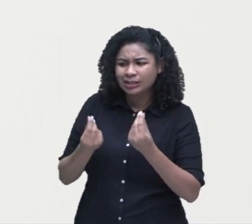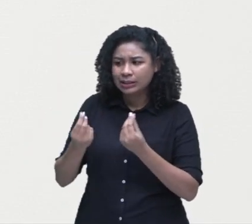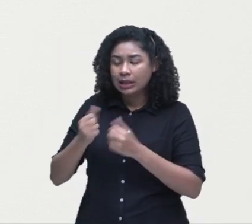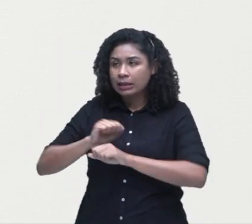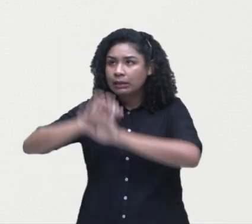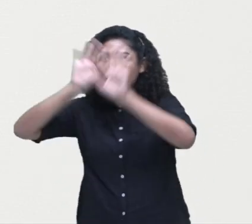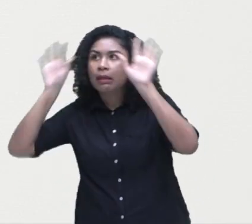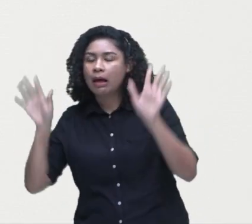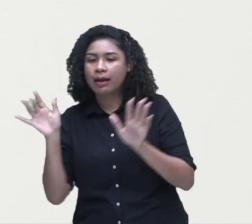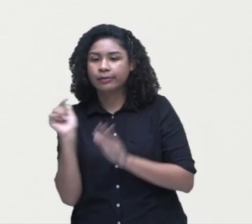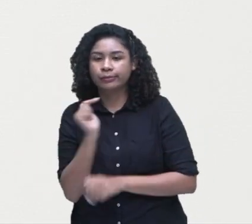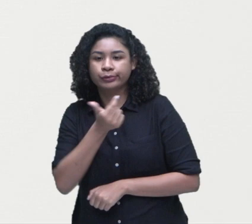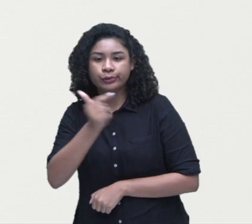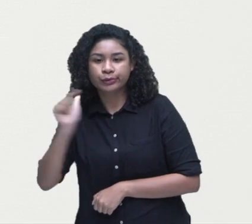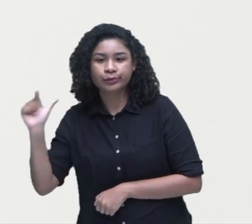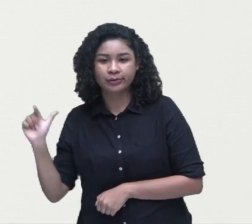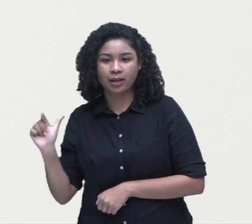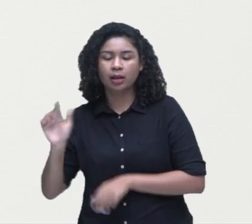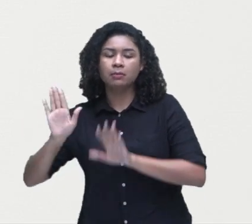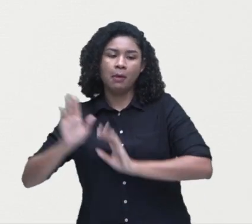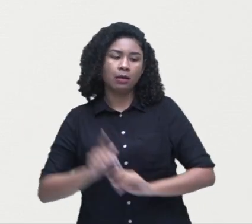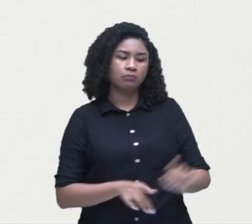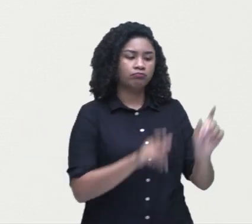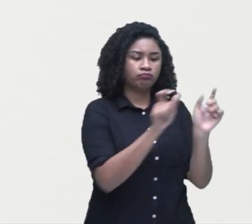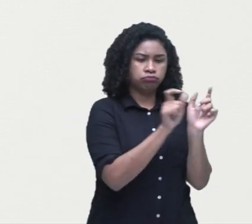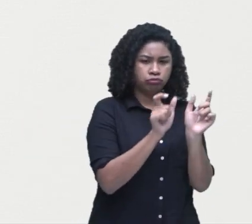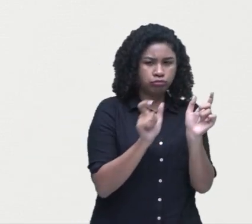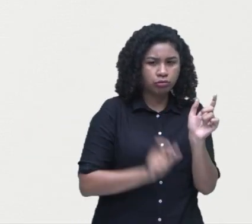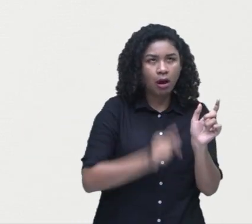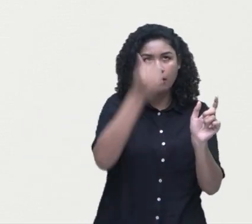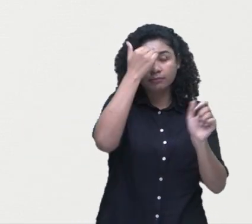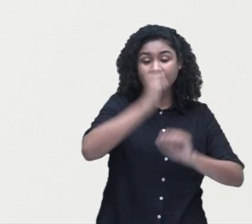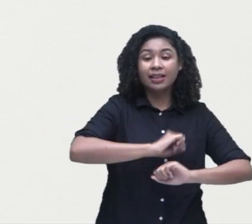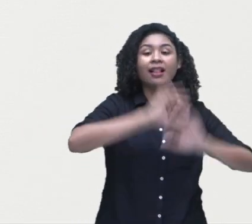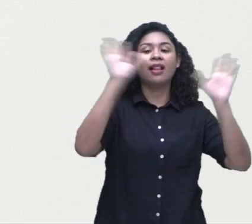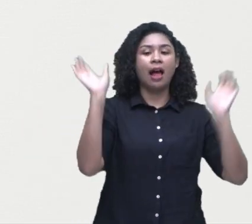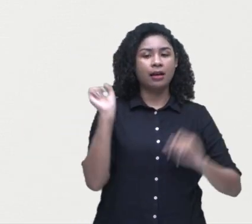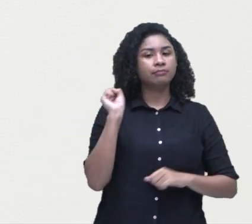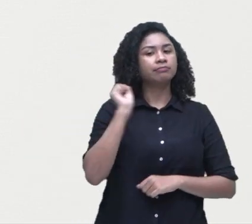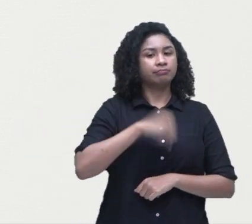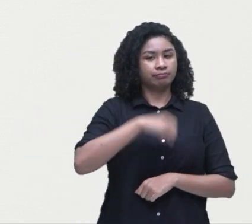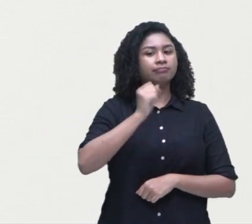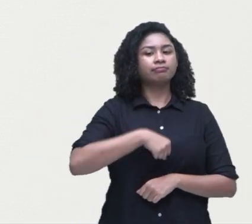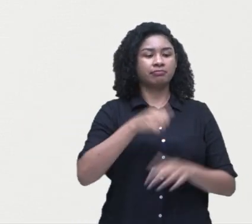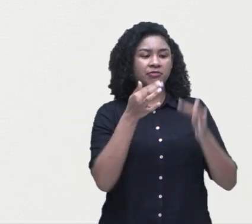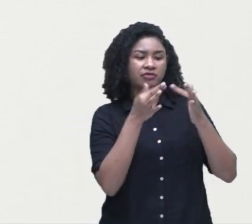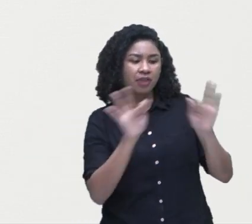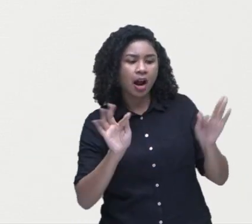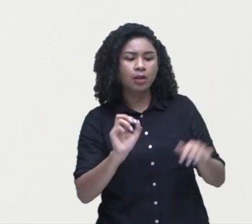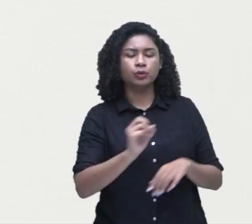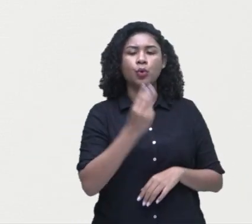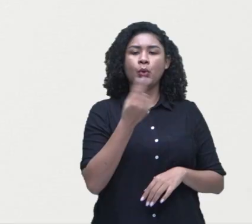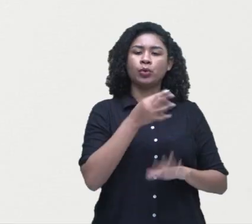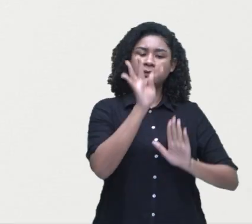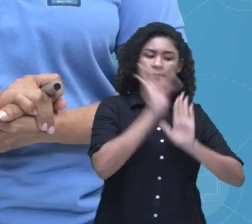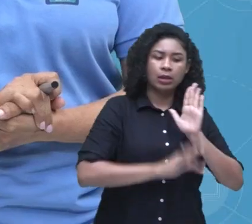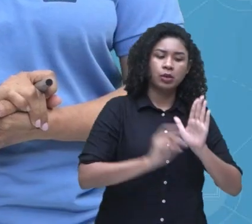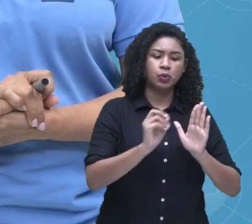claro como a polissemia quando ela está na frase, tá? Na frase, no texto, no